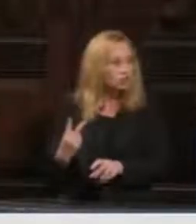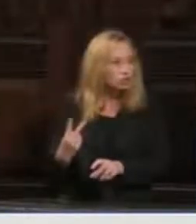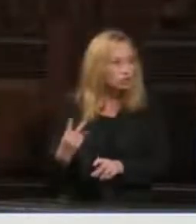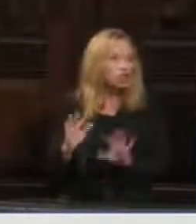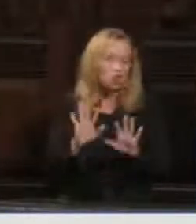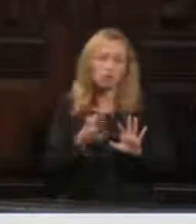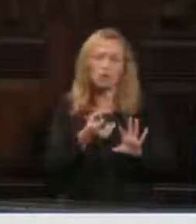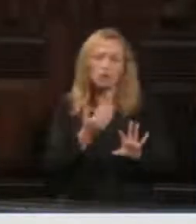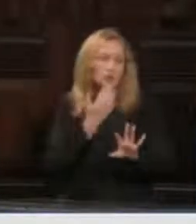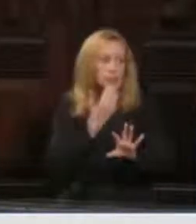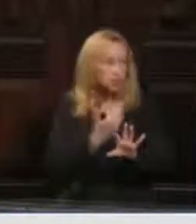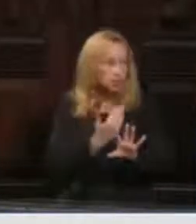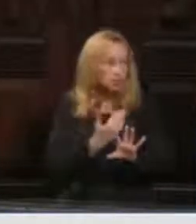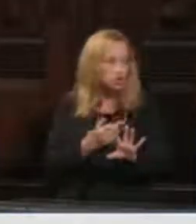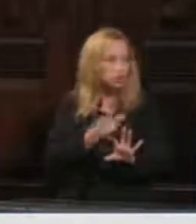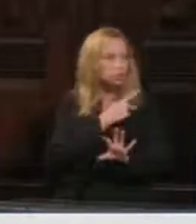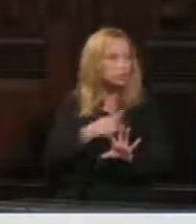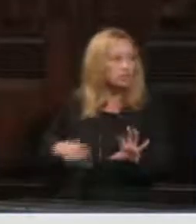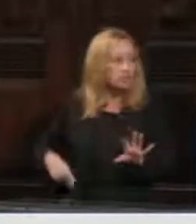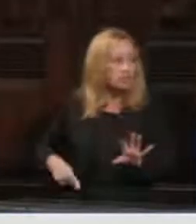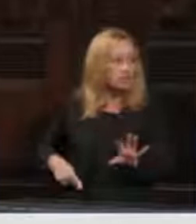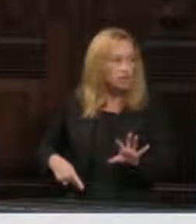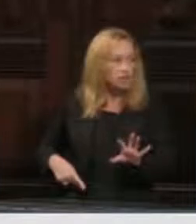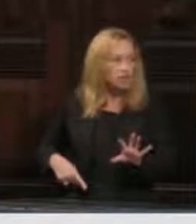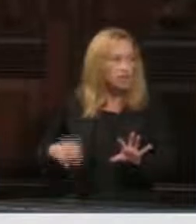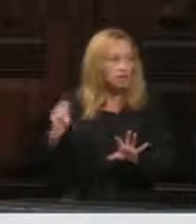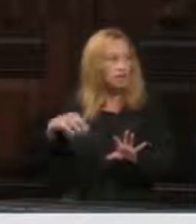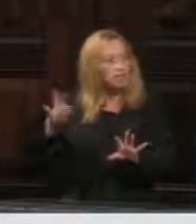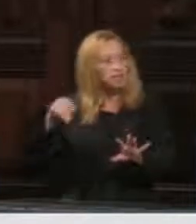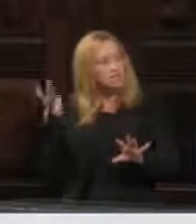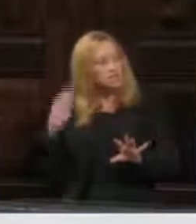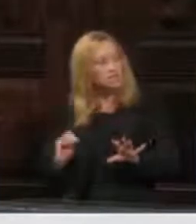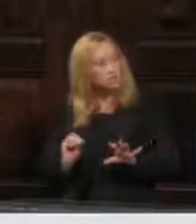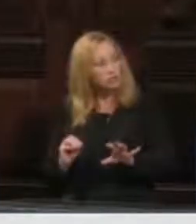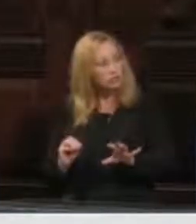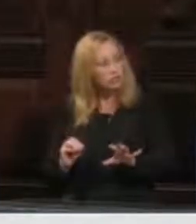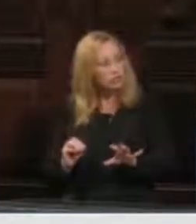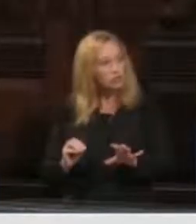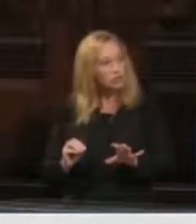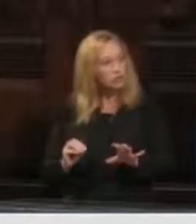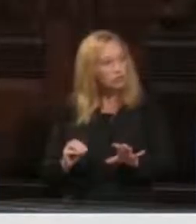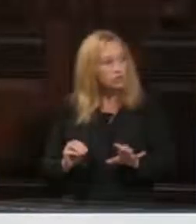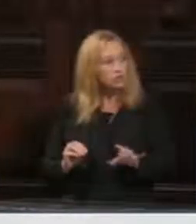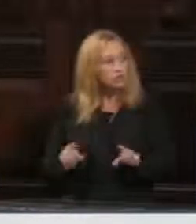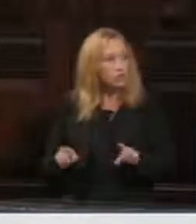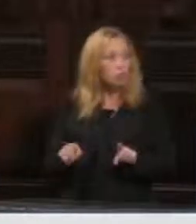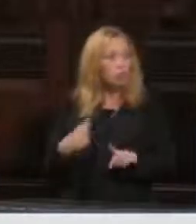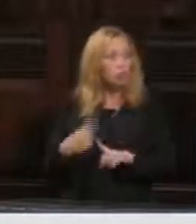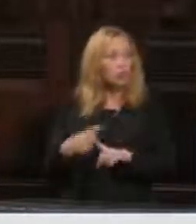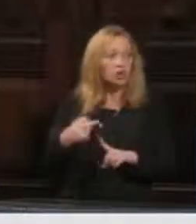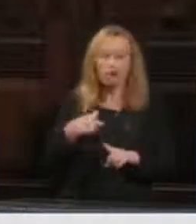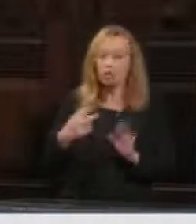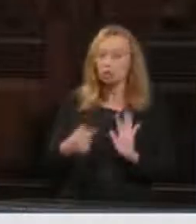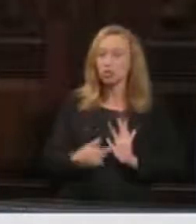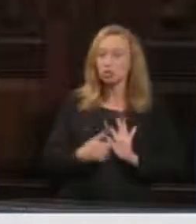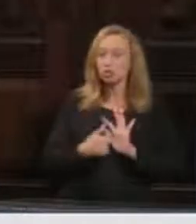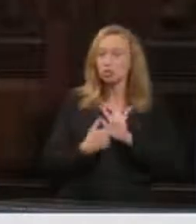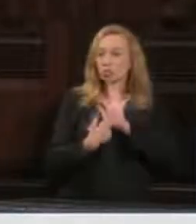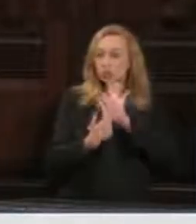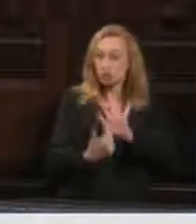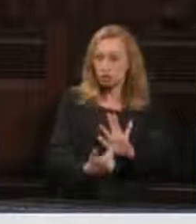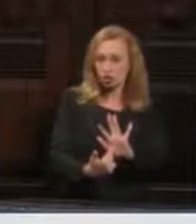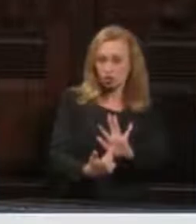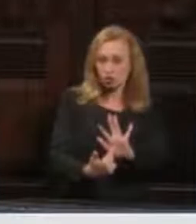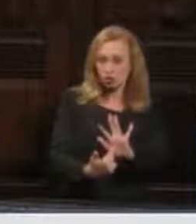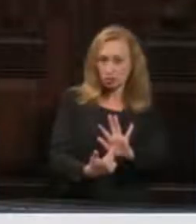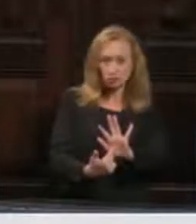pedi ao presidente André Ciliano, porque estou apresentando uma moção de repúdio contra